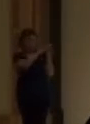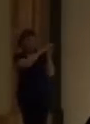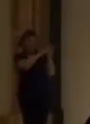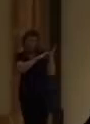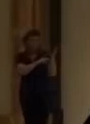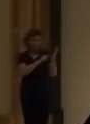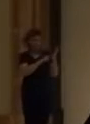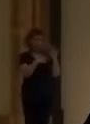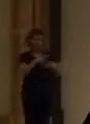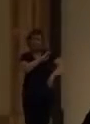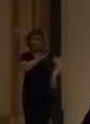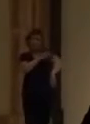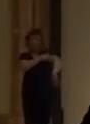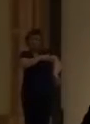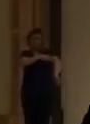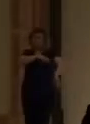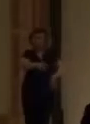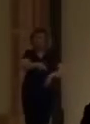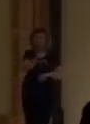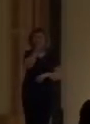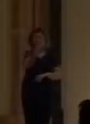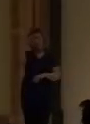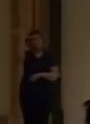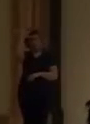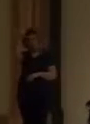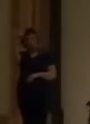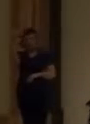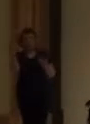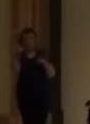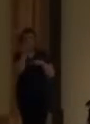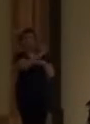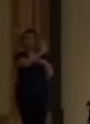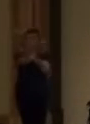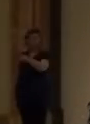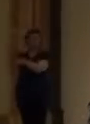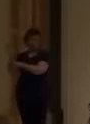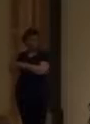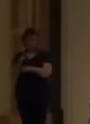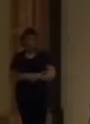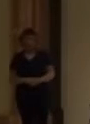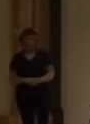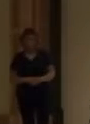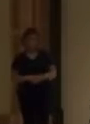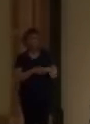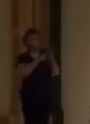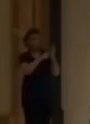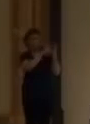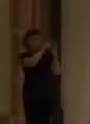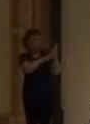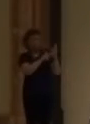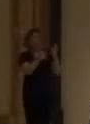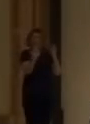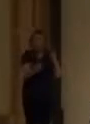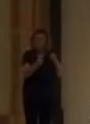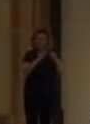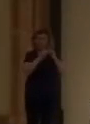Castro, dito pela Fernanda, e que nos confronta com esta situação problemática do que é que